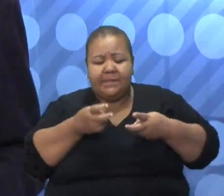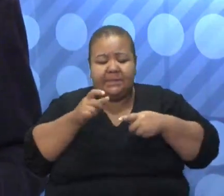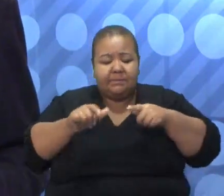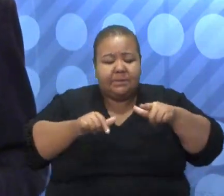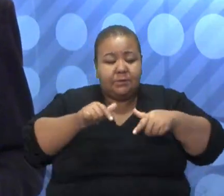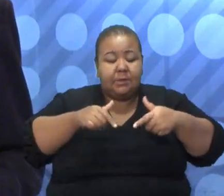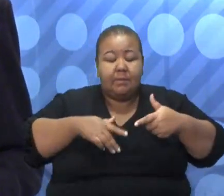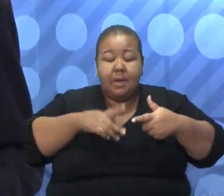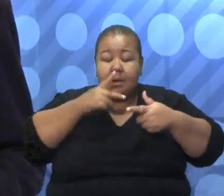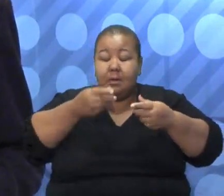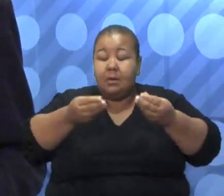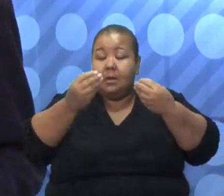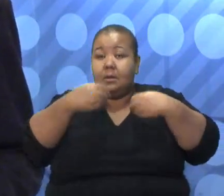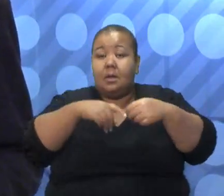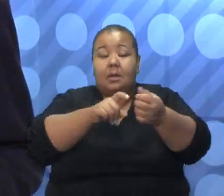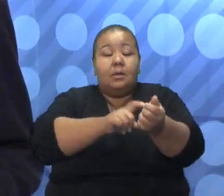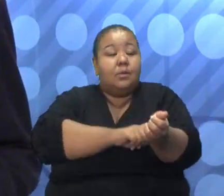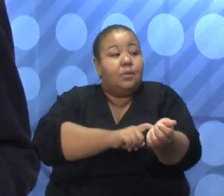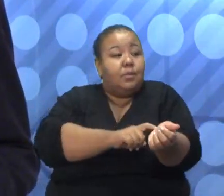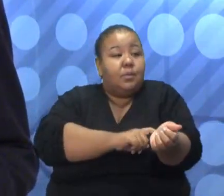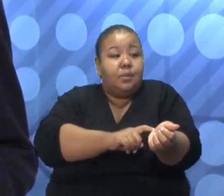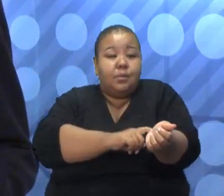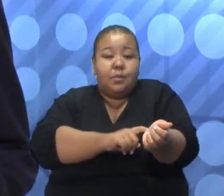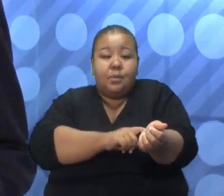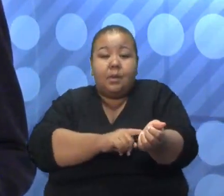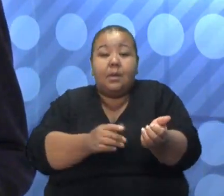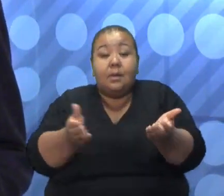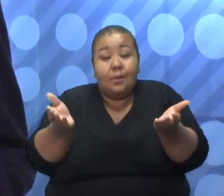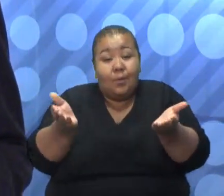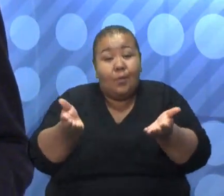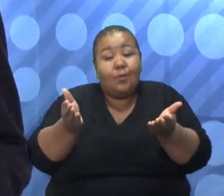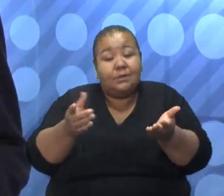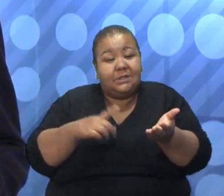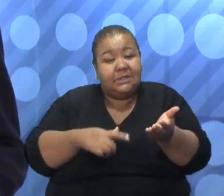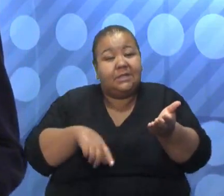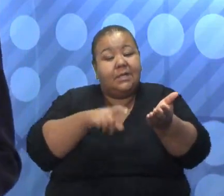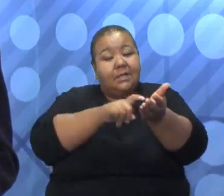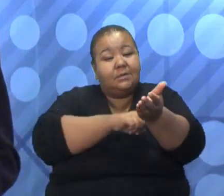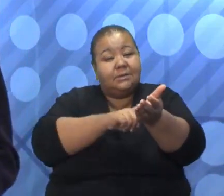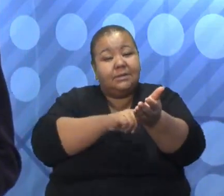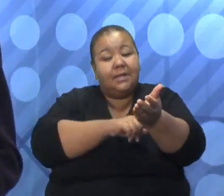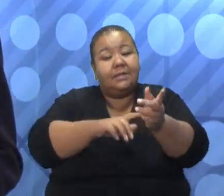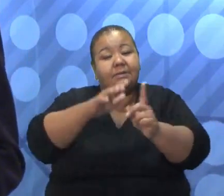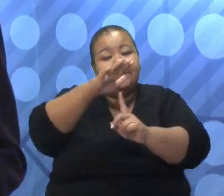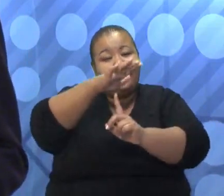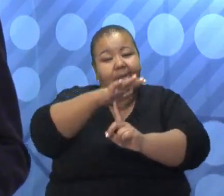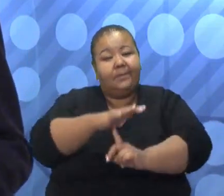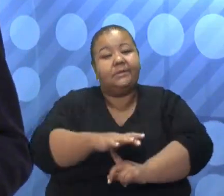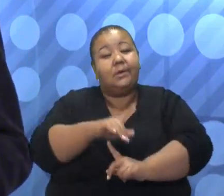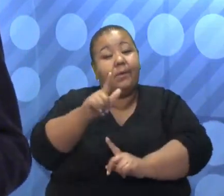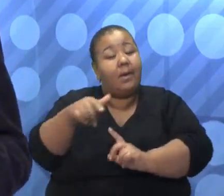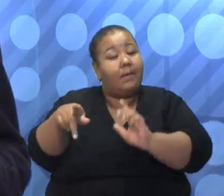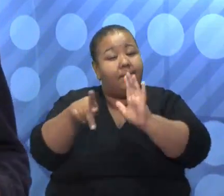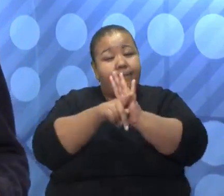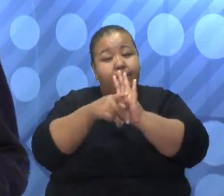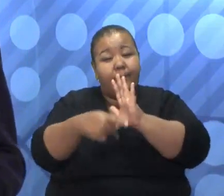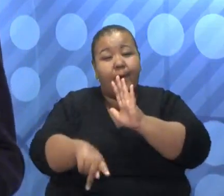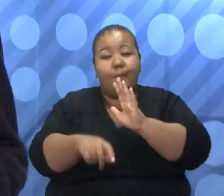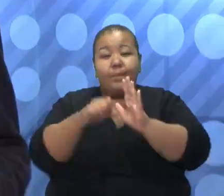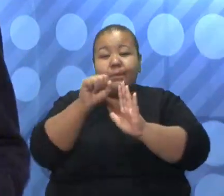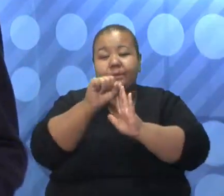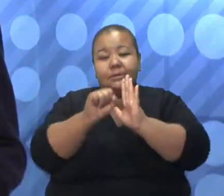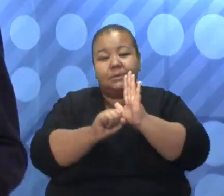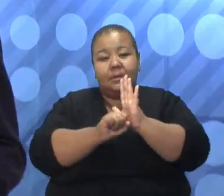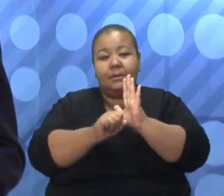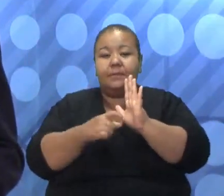fazendo um nível de estresse, e não é à toa que nós temos hoje, né, o estresse e a depressão como o mal do século. A gente precisa pensar então